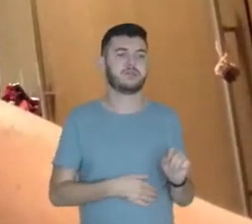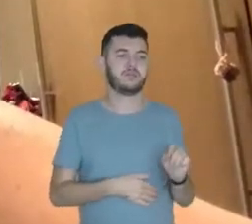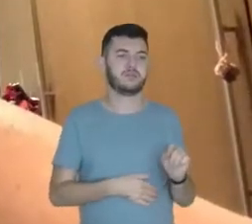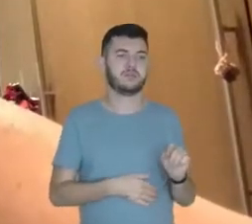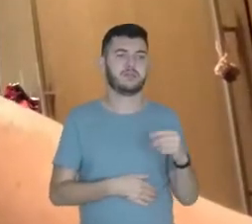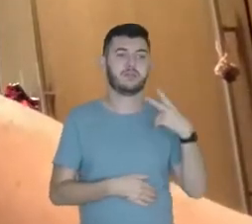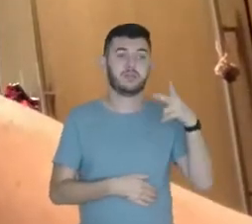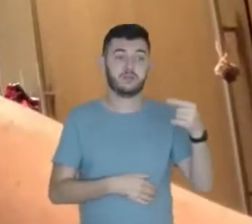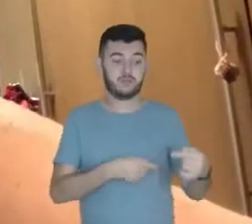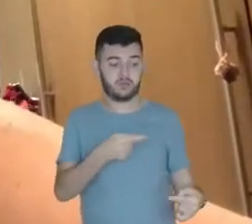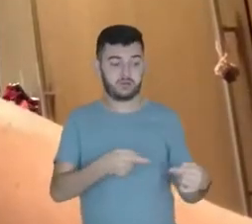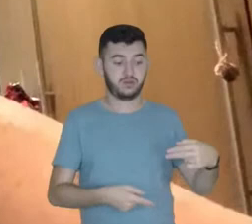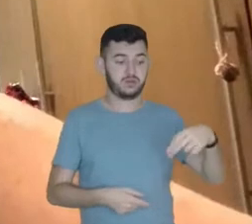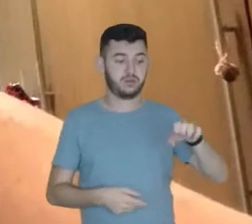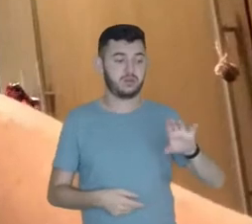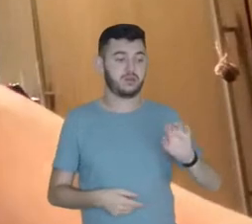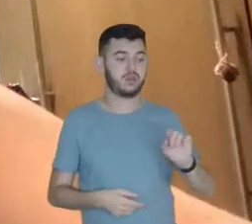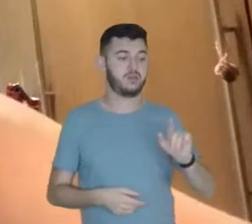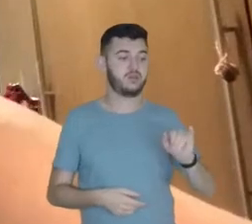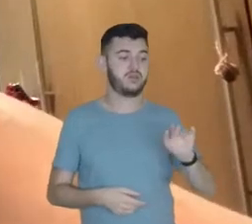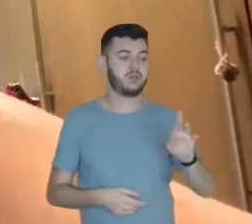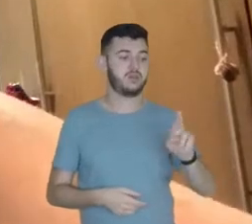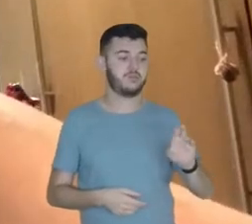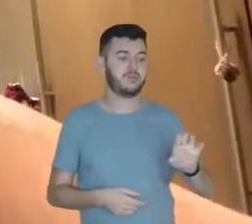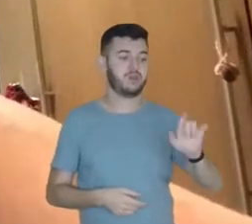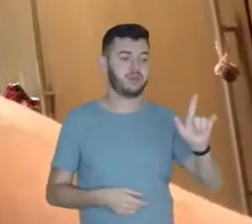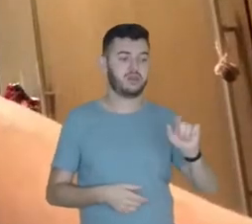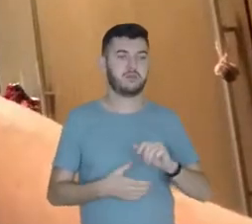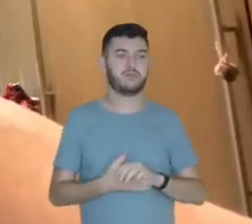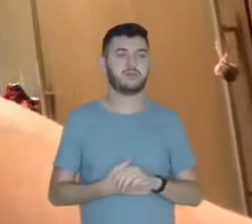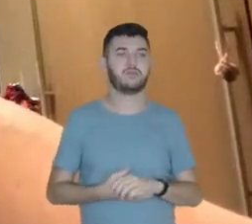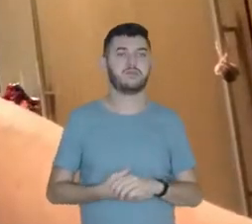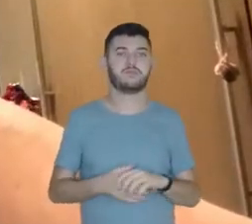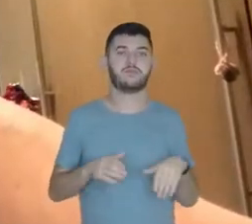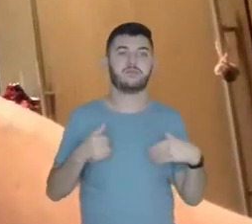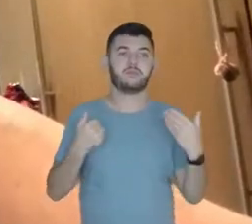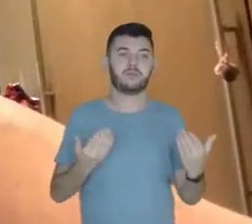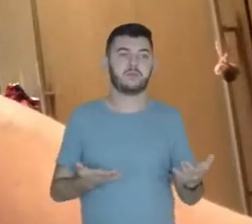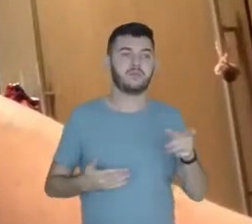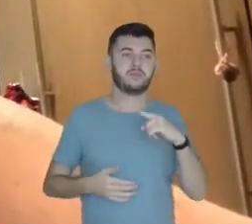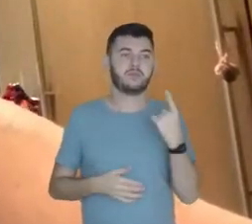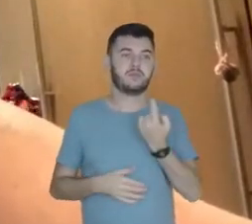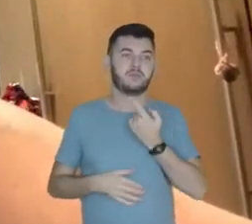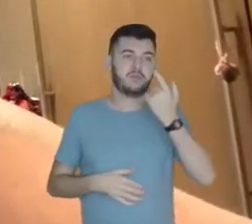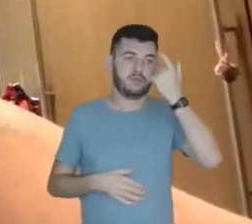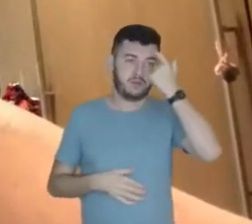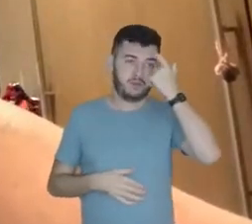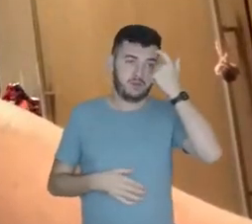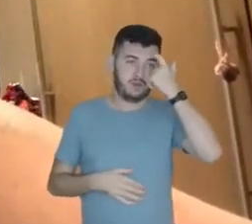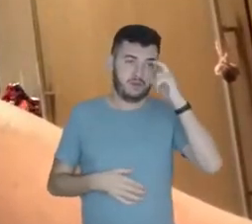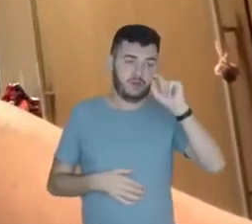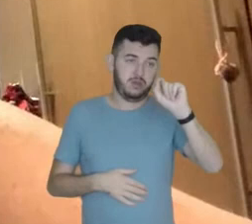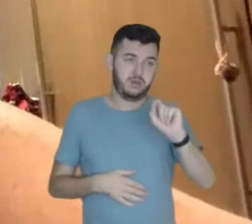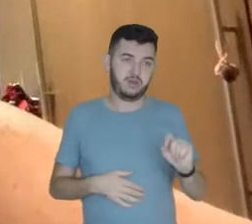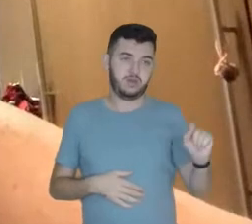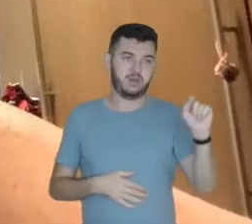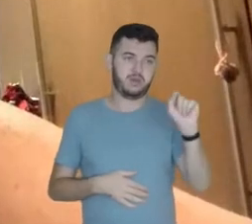das políticas neoliberais do governo. Então, para a gente pensar